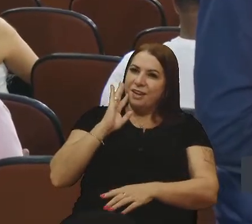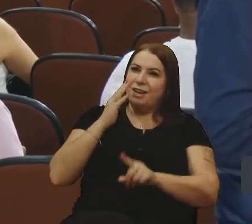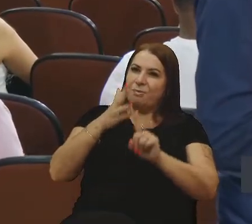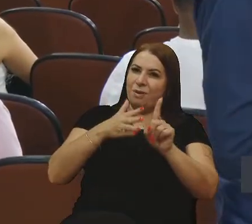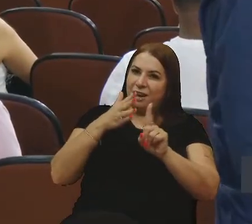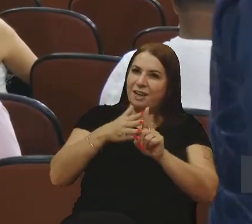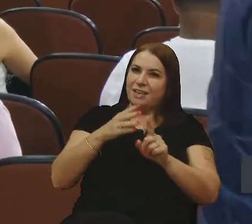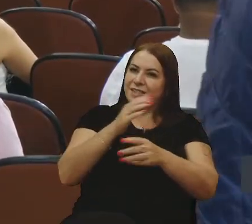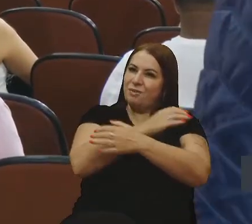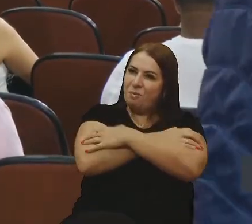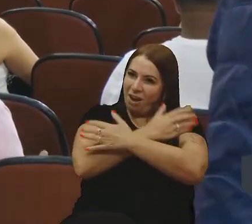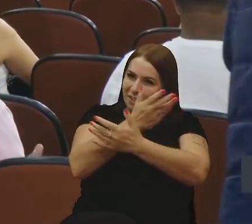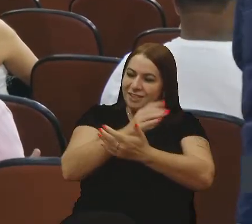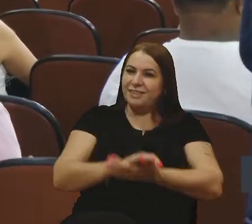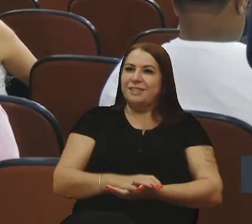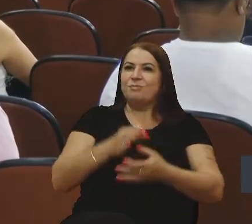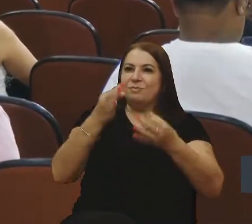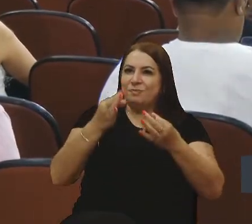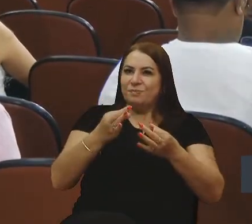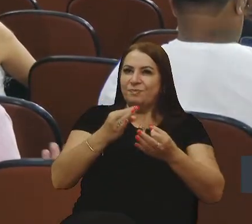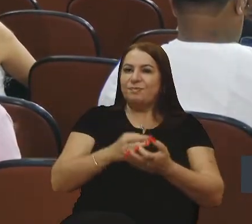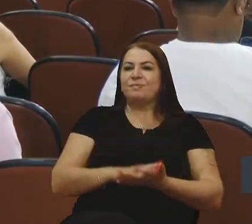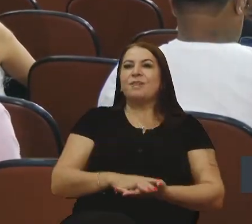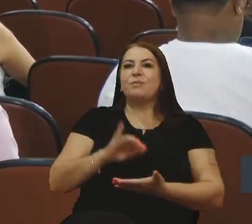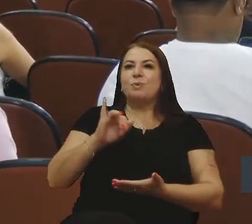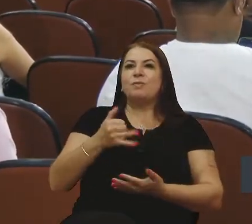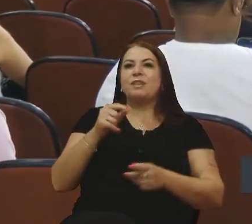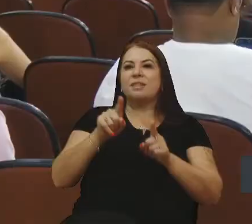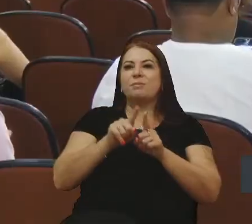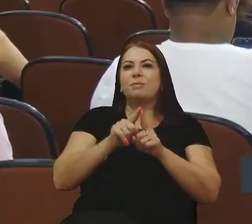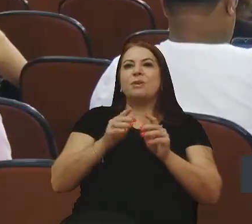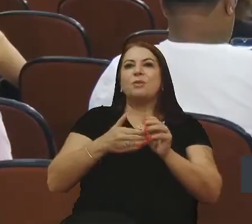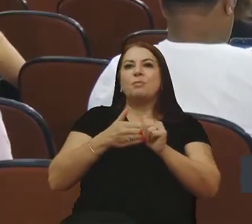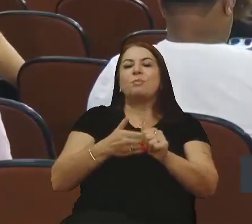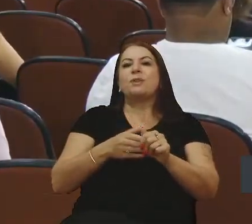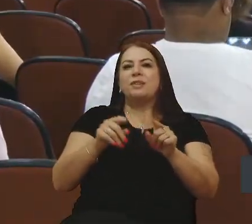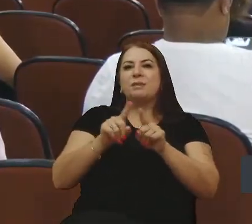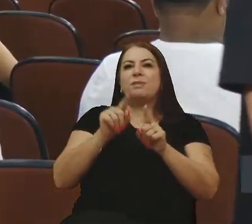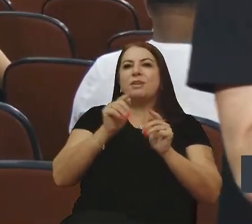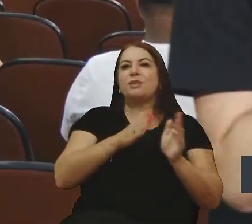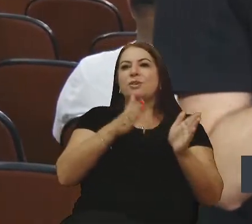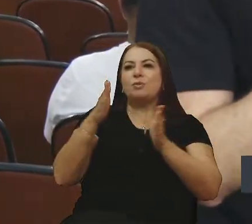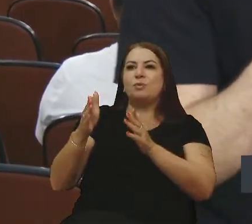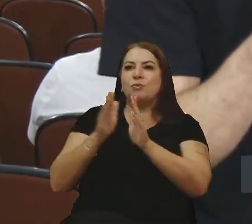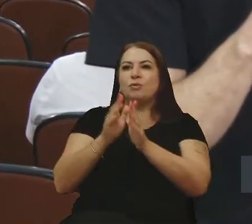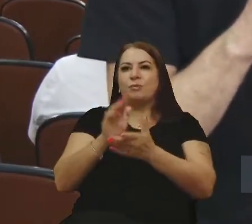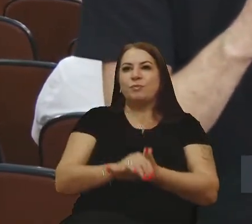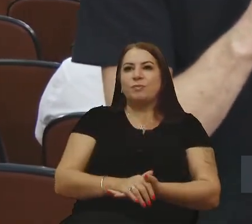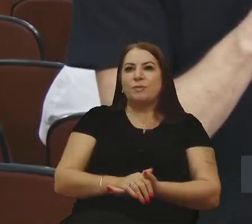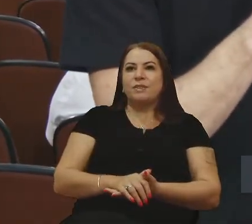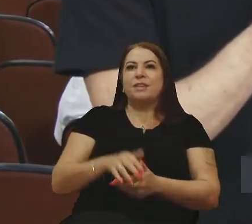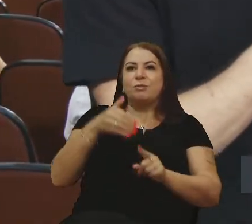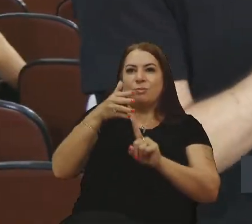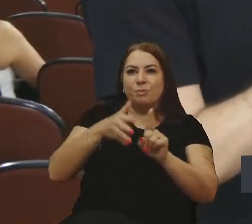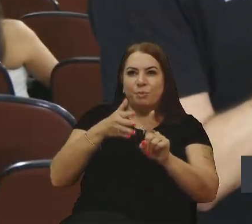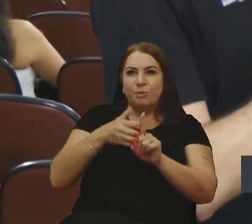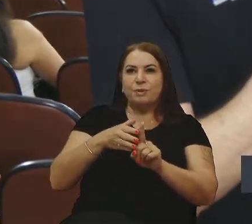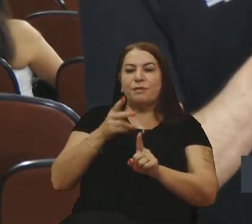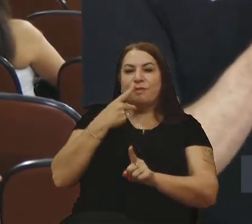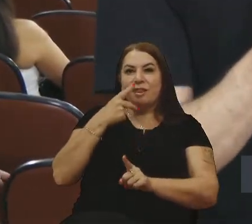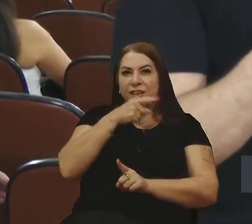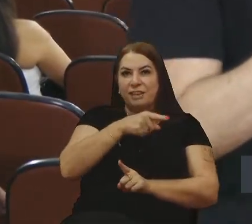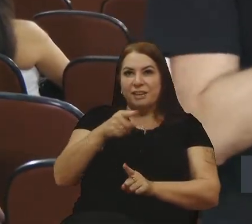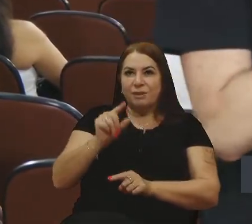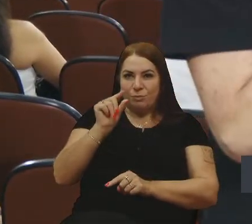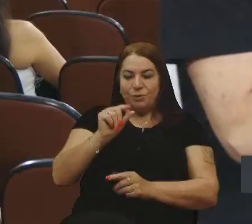Xavier. Um abraço. Temos certeza. Eu vou aproveitar você que está acompanhando, porque eu também estou aqui do lado com justamente o palestrante que vai falar com a gente